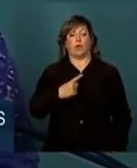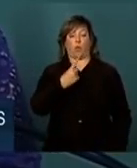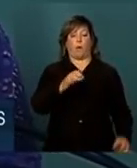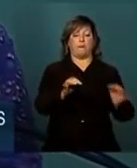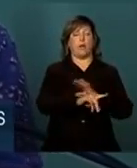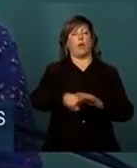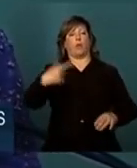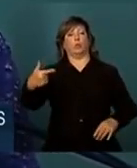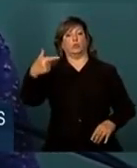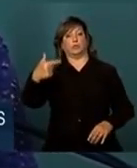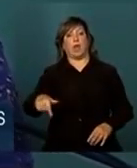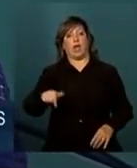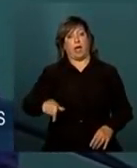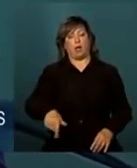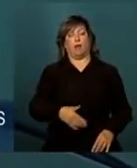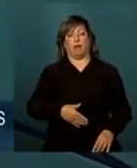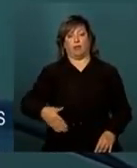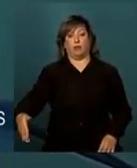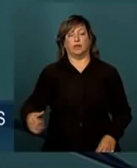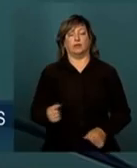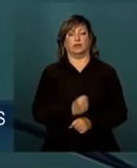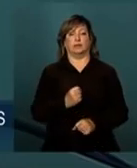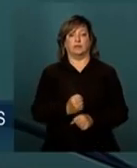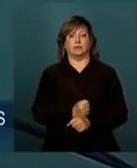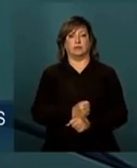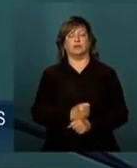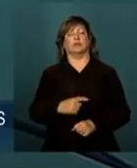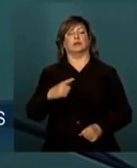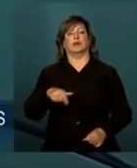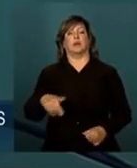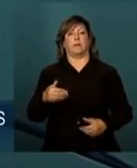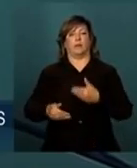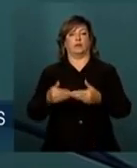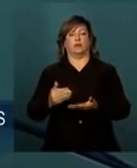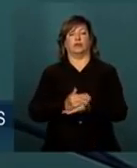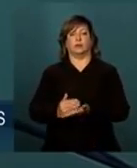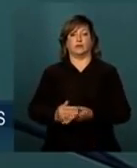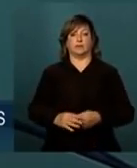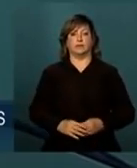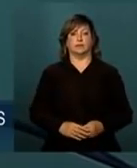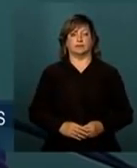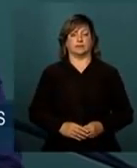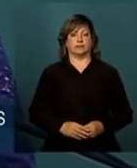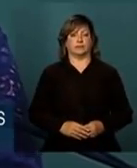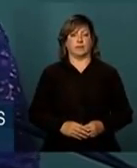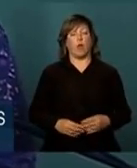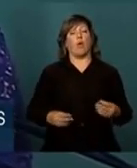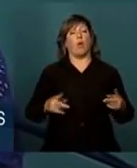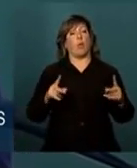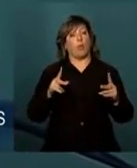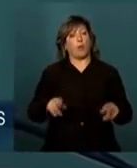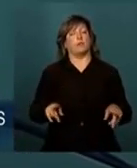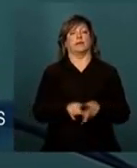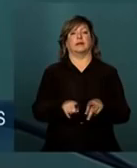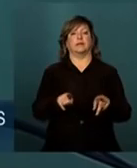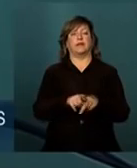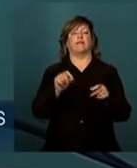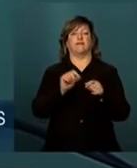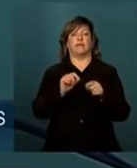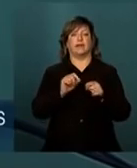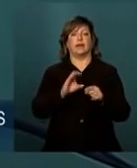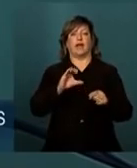e a 2 agora tendo o processo inicial. Como também fizemos o canal